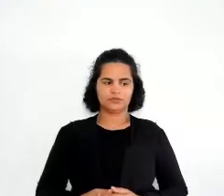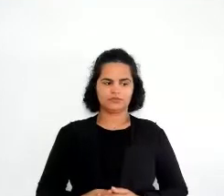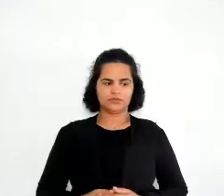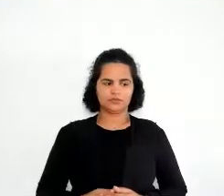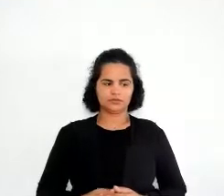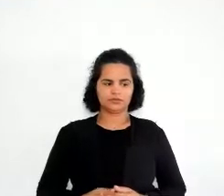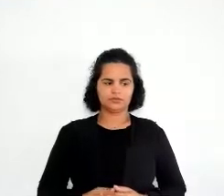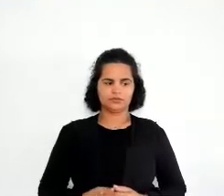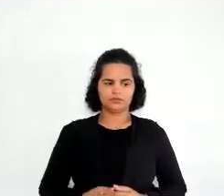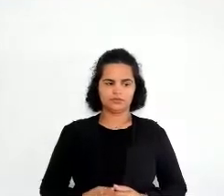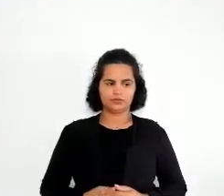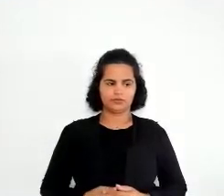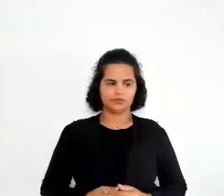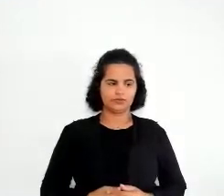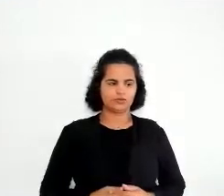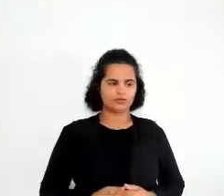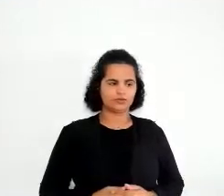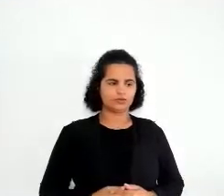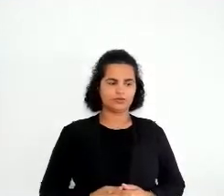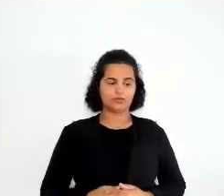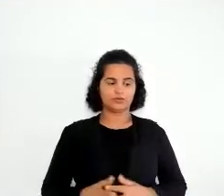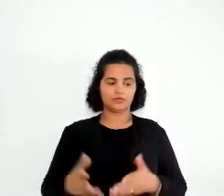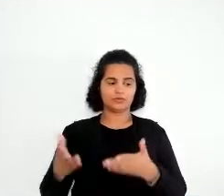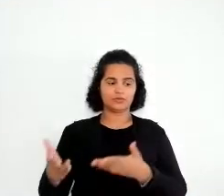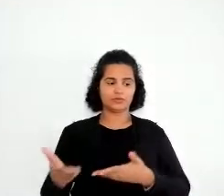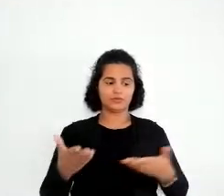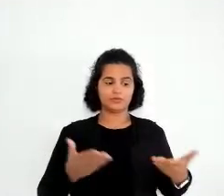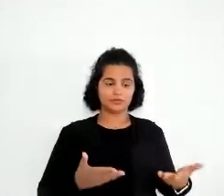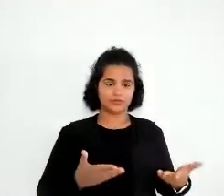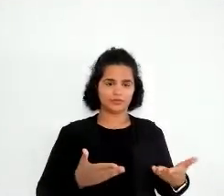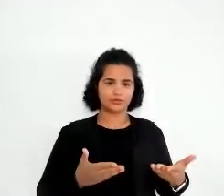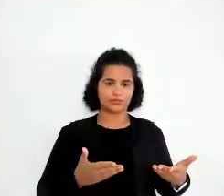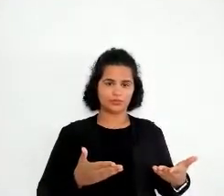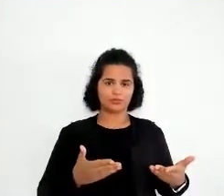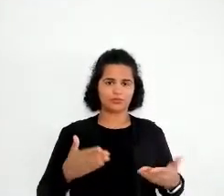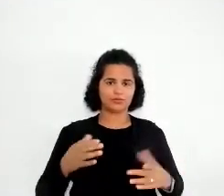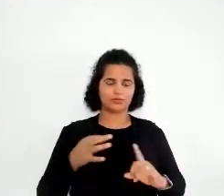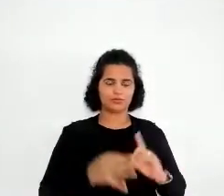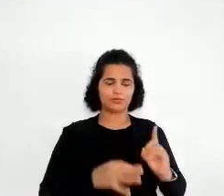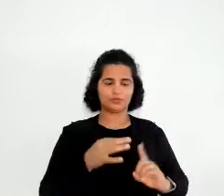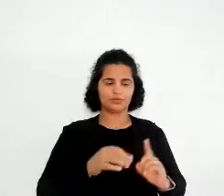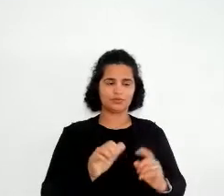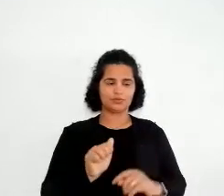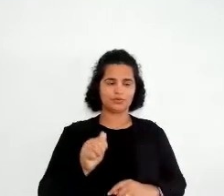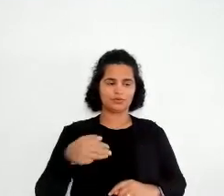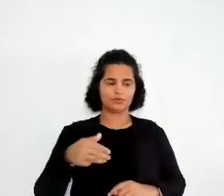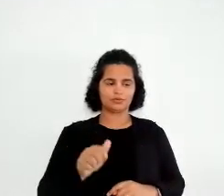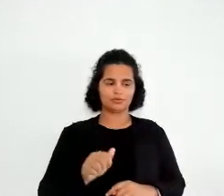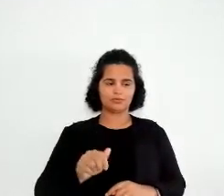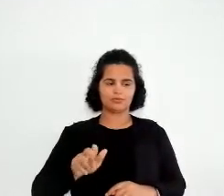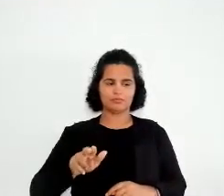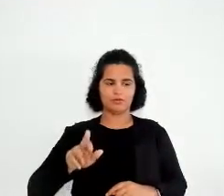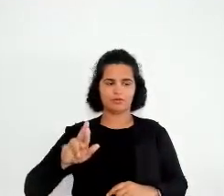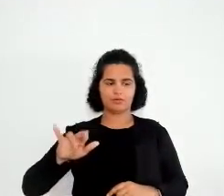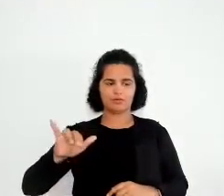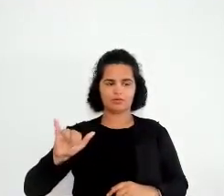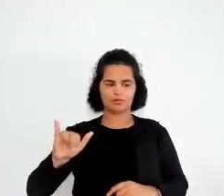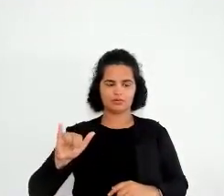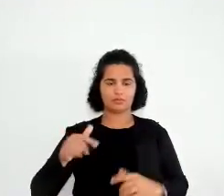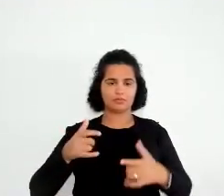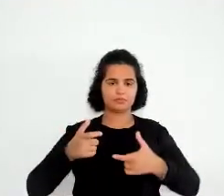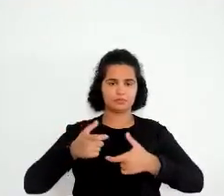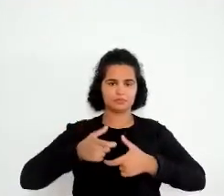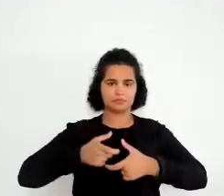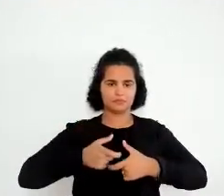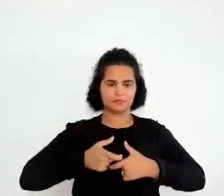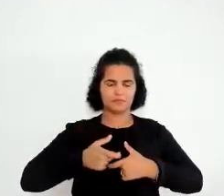Dando prosseguimento à solenidade, convido o decano desta corte, desembargador Amaury Moura Sobrinho, para fazer a entrega da medalha Valor